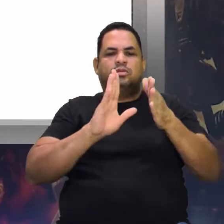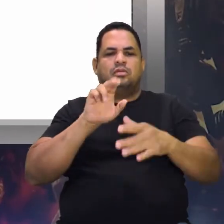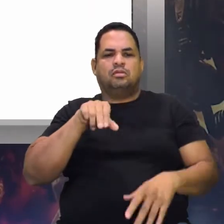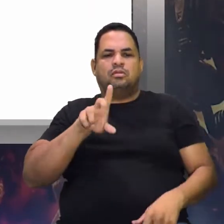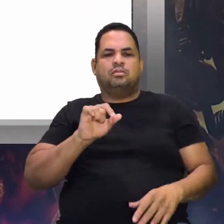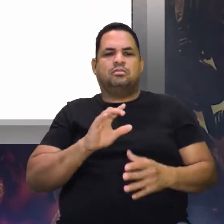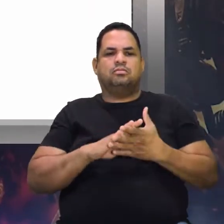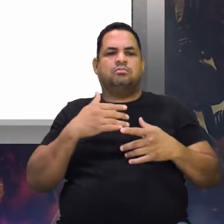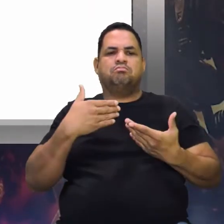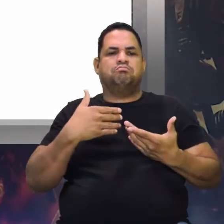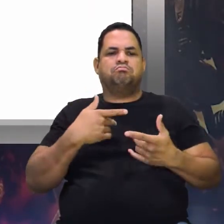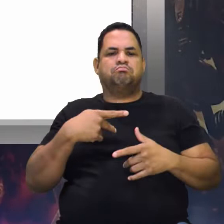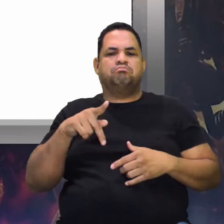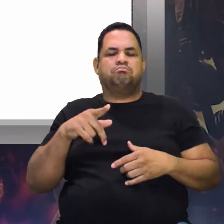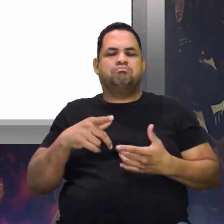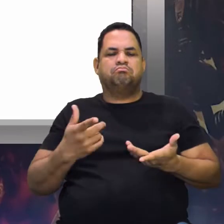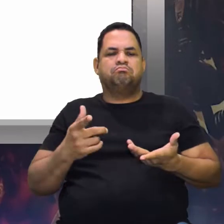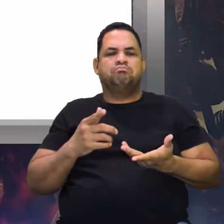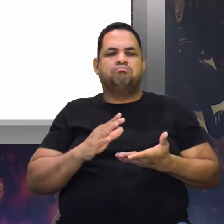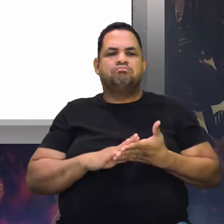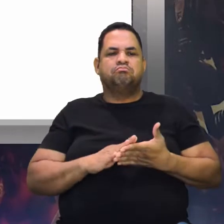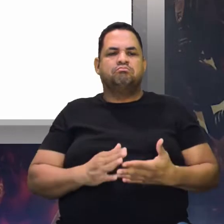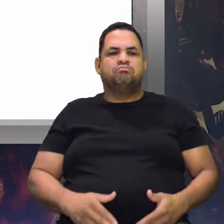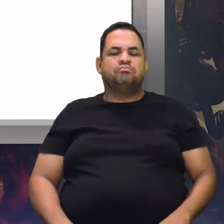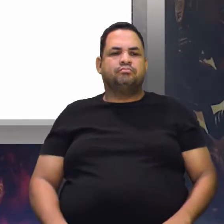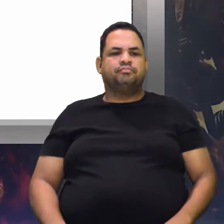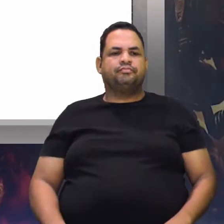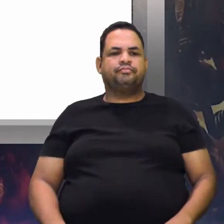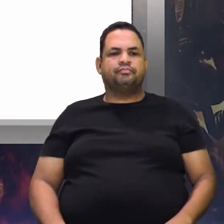terras? Ali já era suficiente para eles.